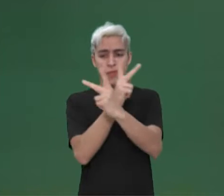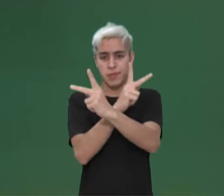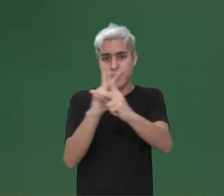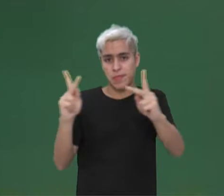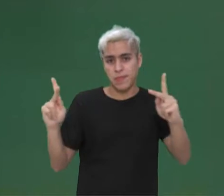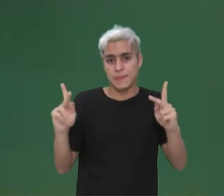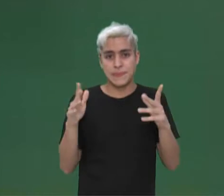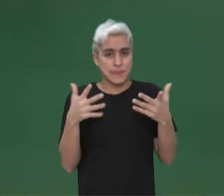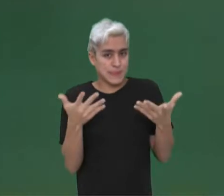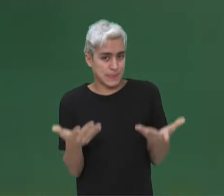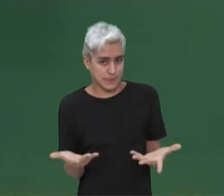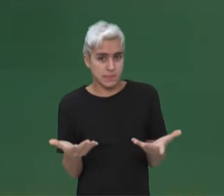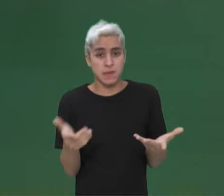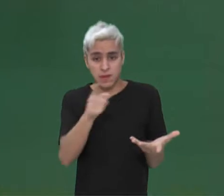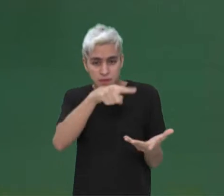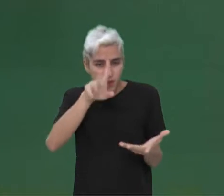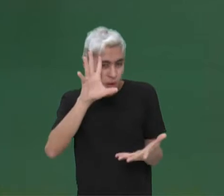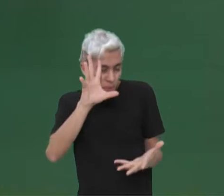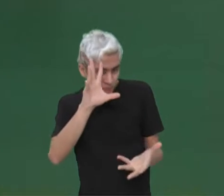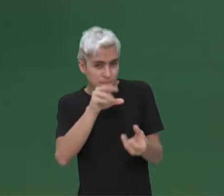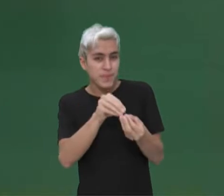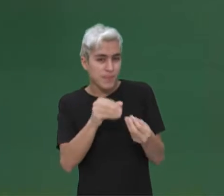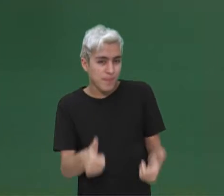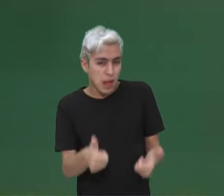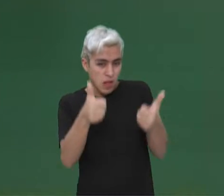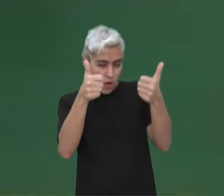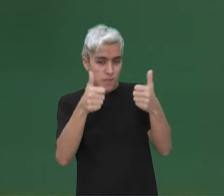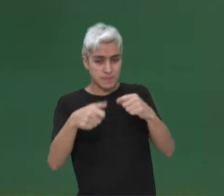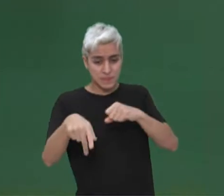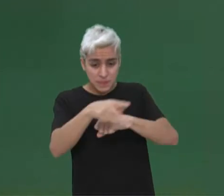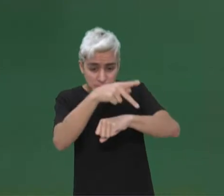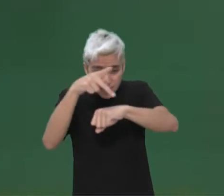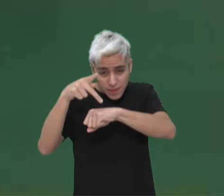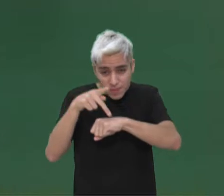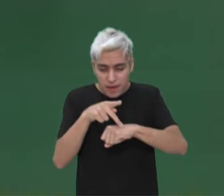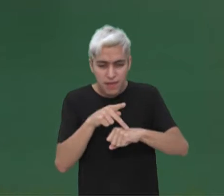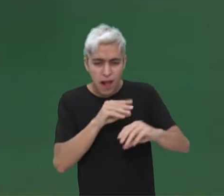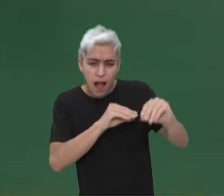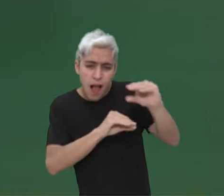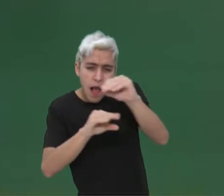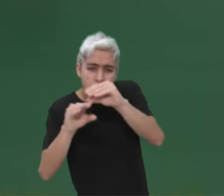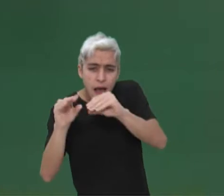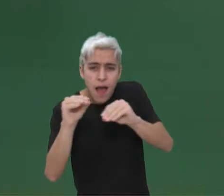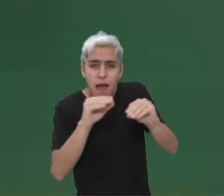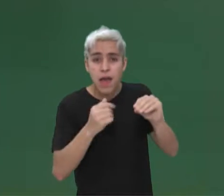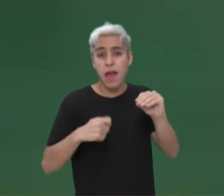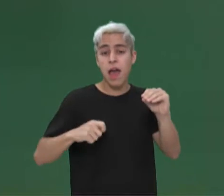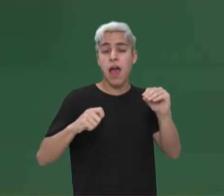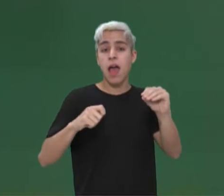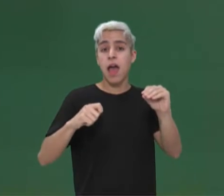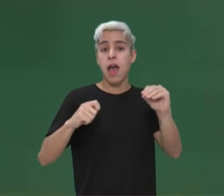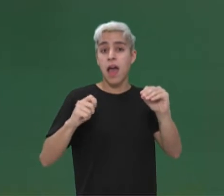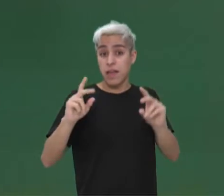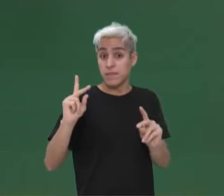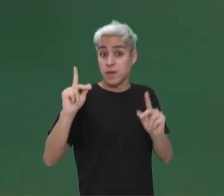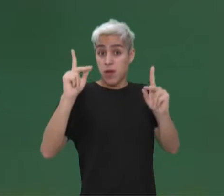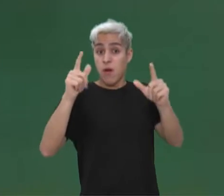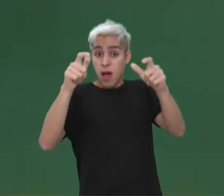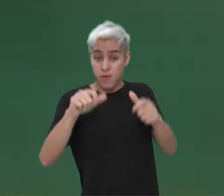países. Então, para você entender um pouco melhor os países que falam espanhol no restante da América, a gente vai ver como